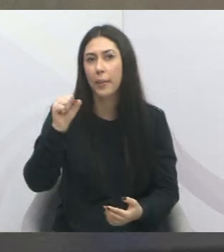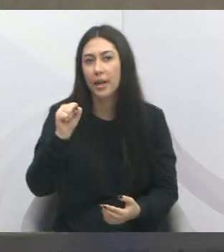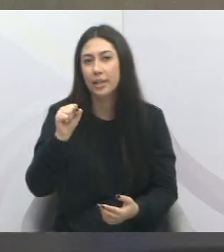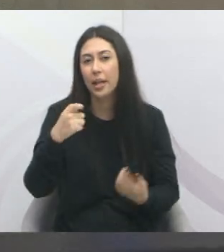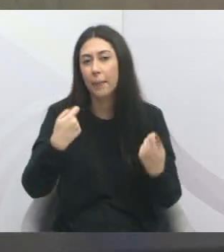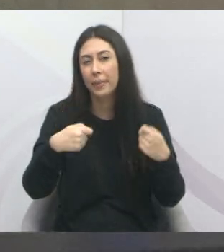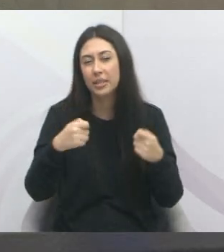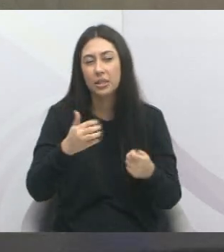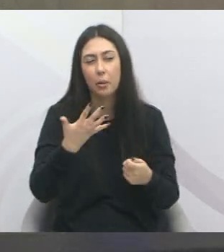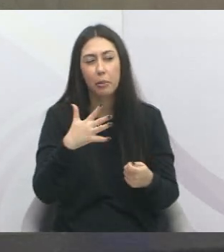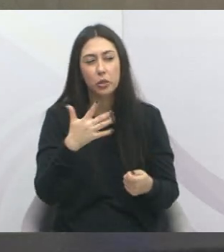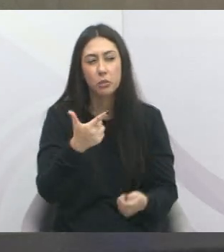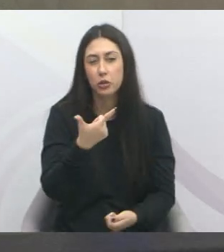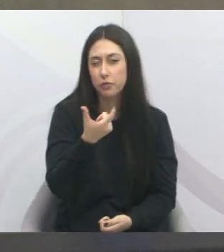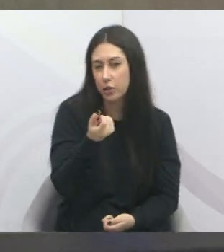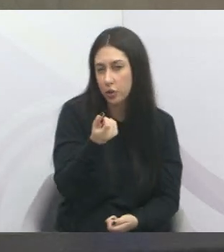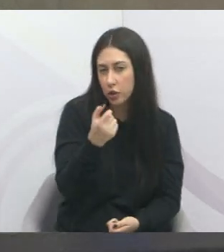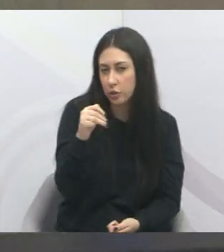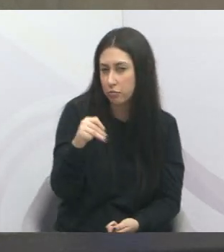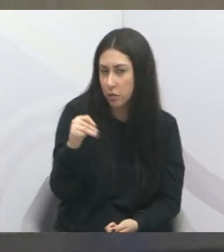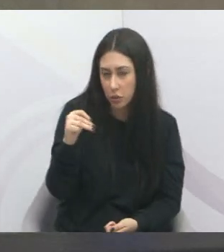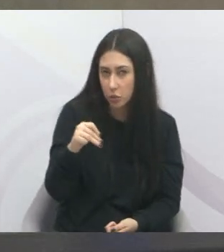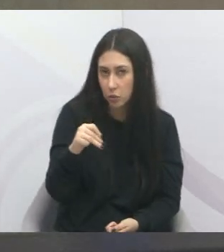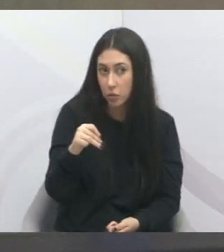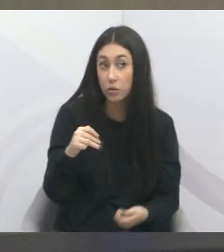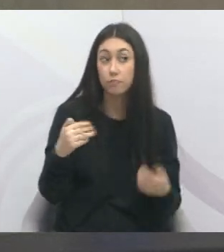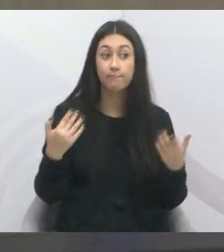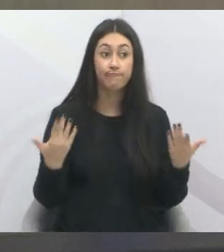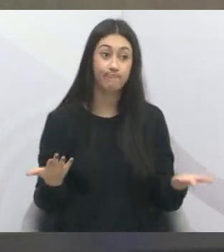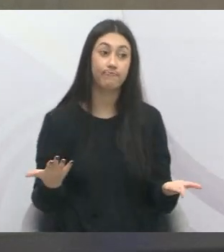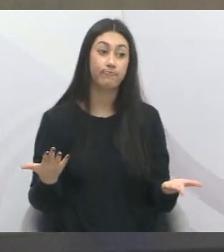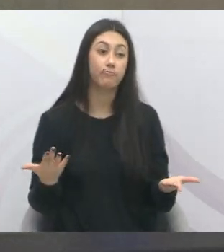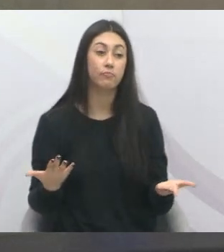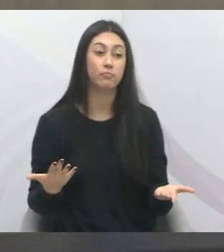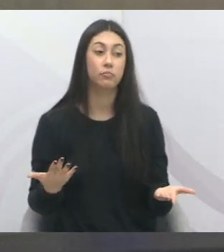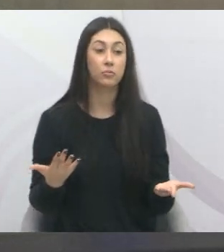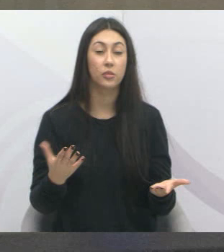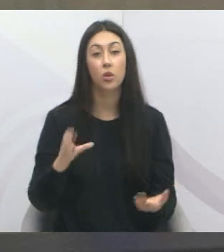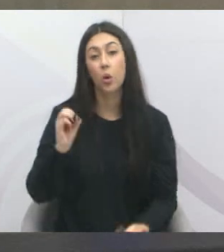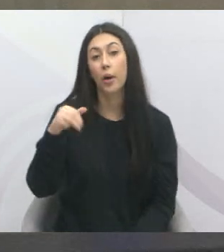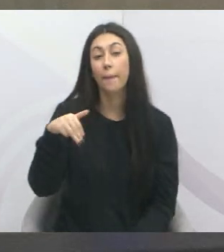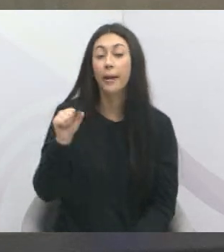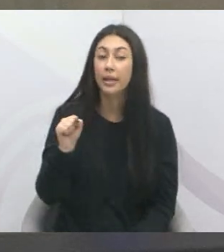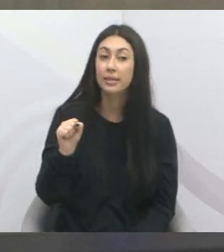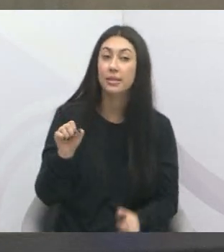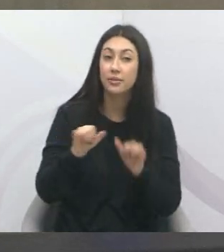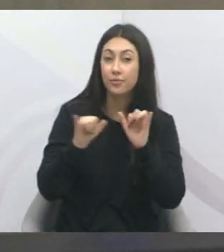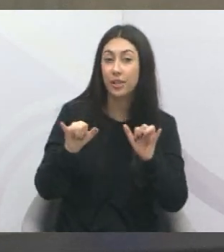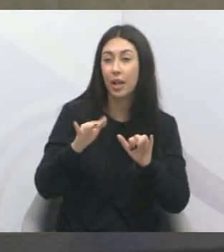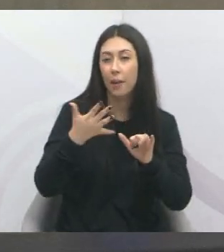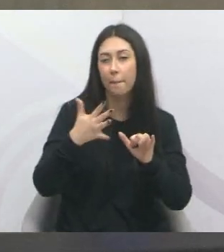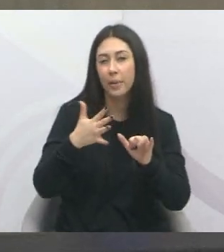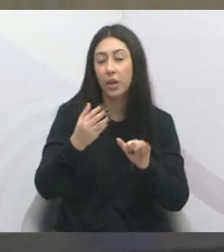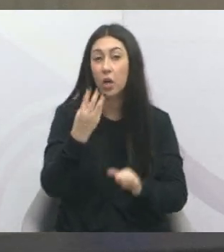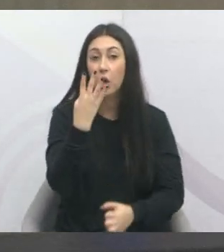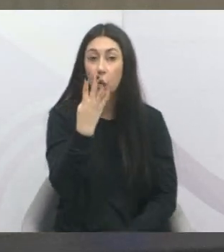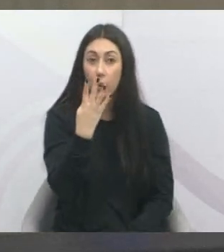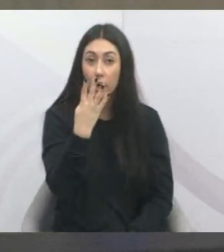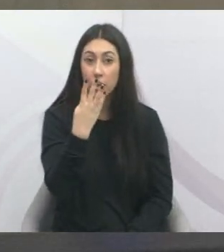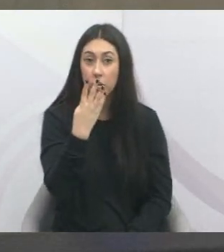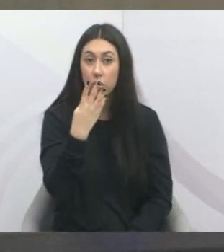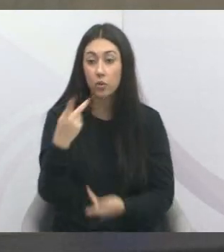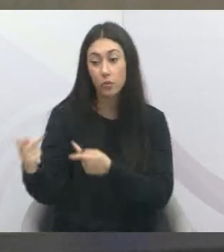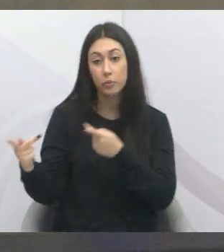de 15 a 20 minutos no pronto atendimento, ou seja, a OMS preconiza de 3 a 4 atendimentos por